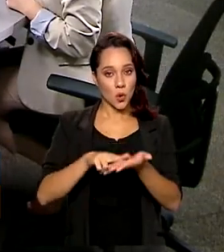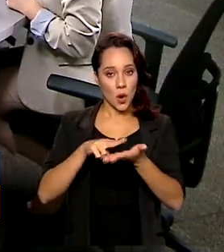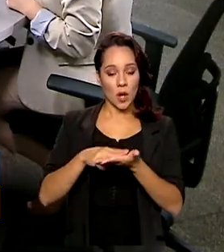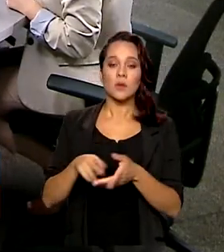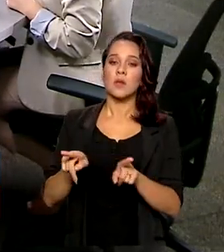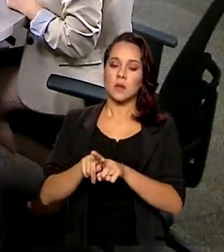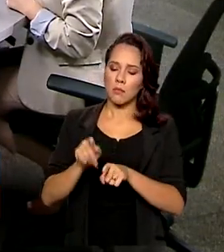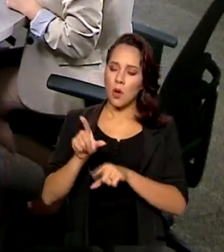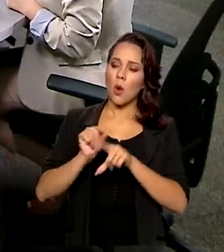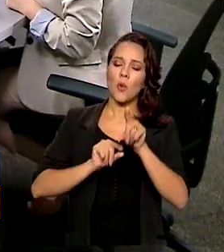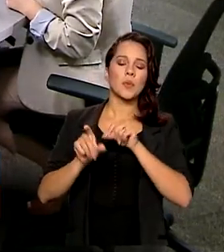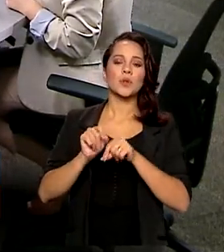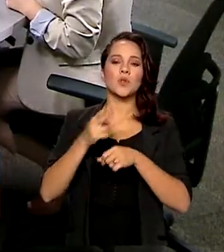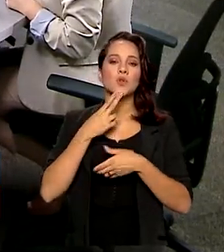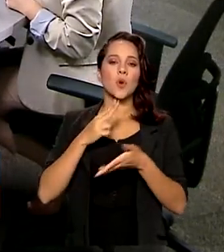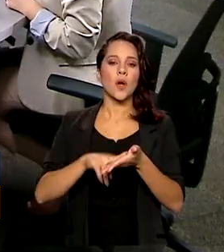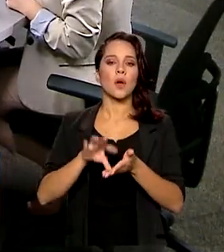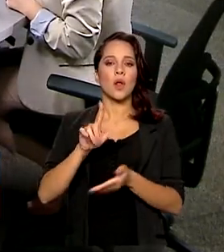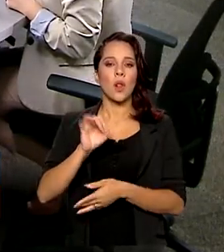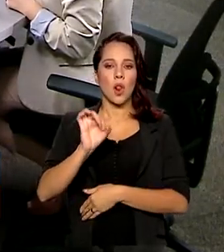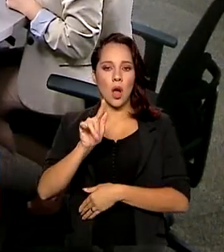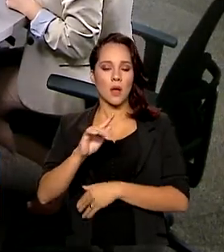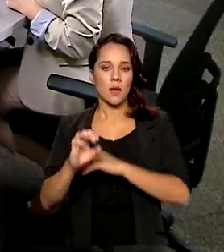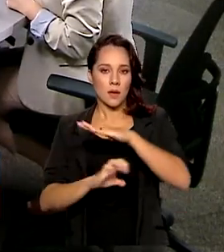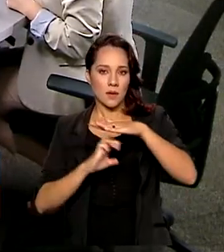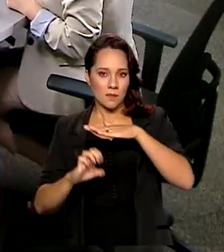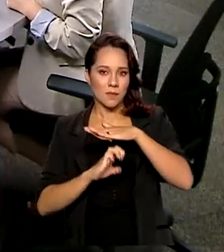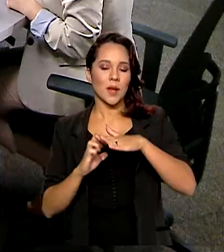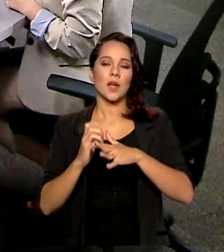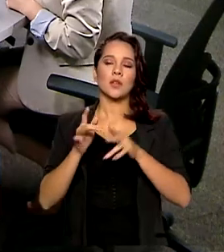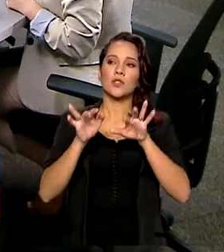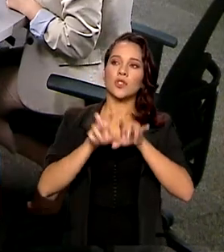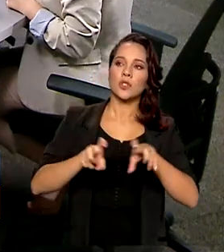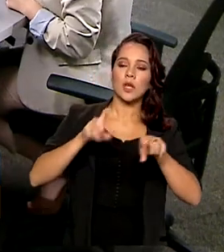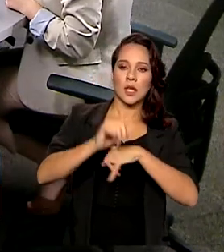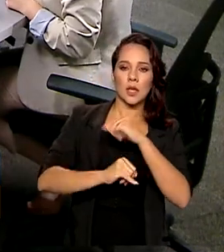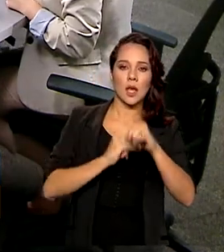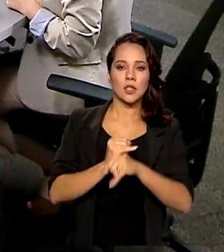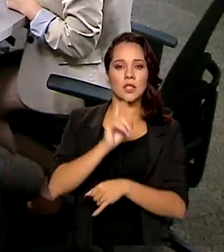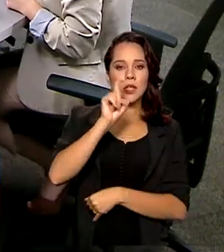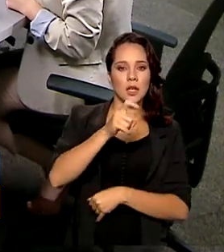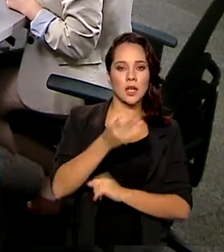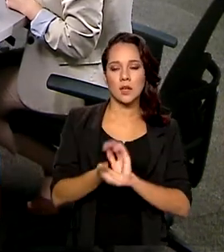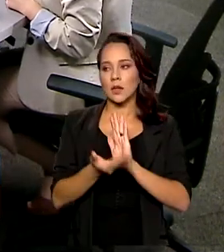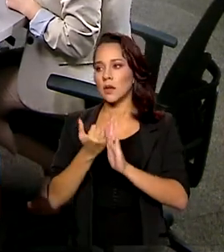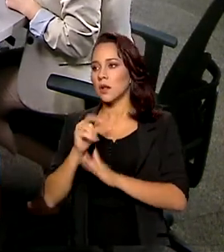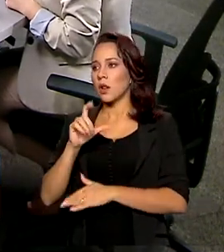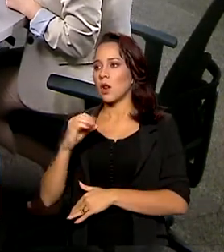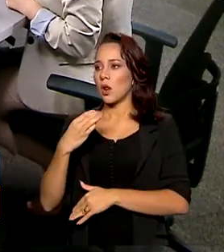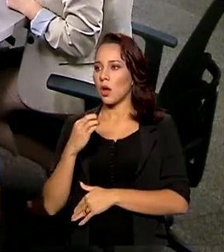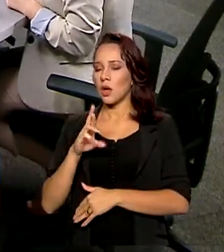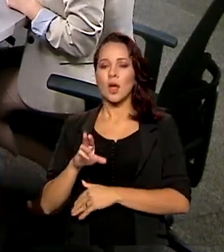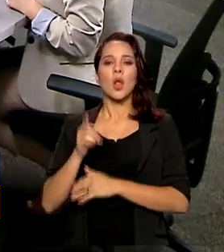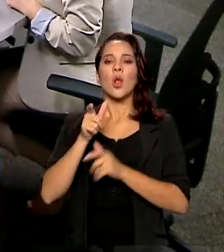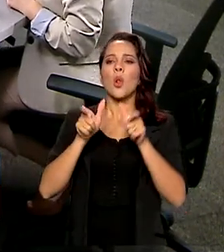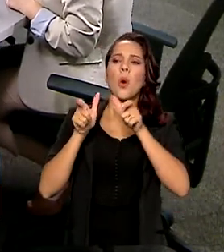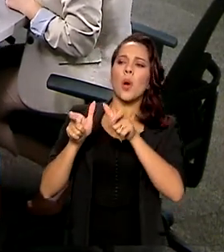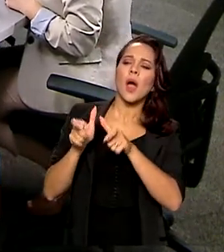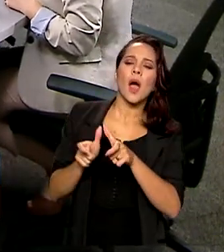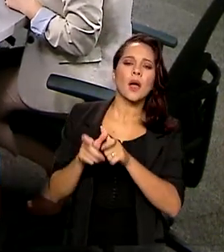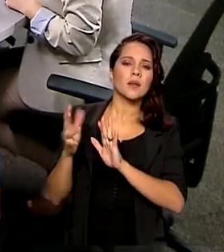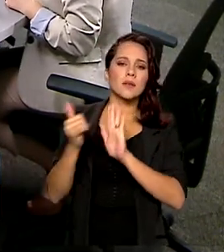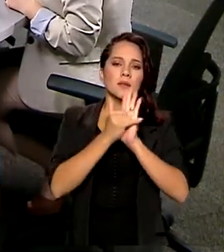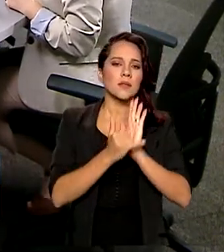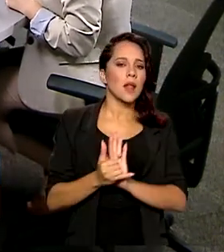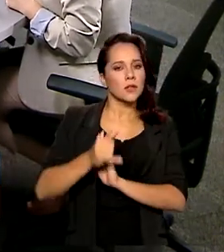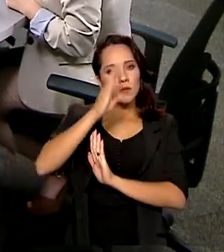oferecem ainda opções como o Correios Log, para empresas de comércio eletrônico, o Clique e Retire e os Lockers, que são armários inteligentes